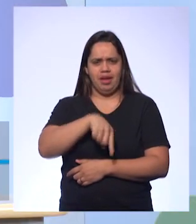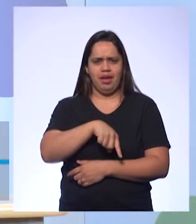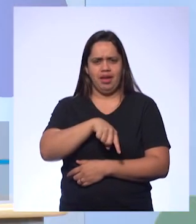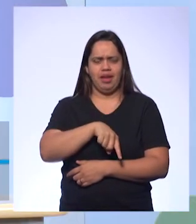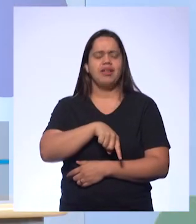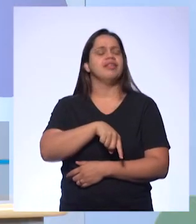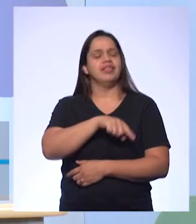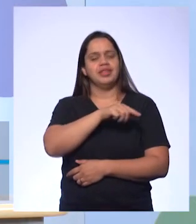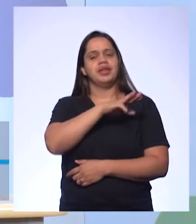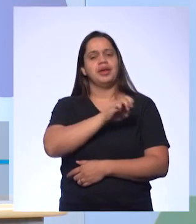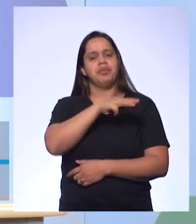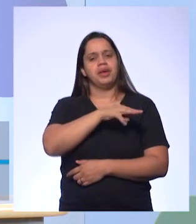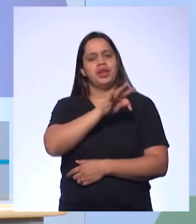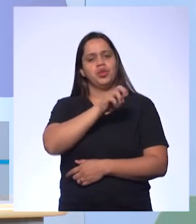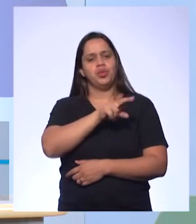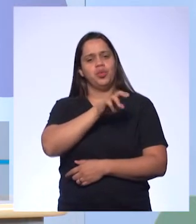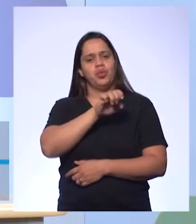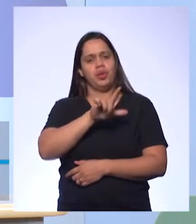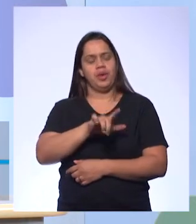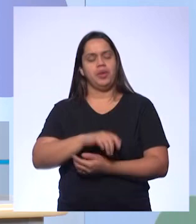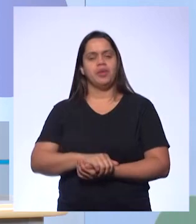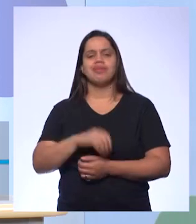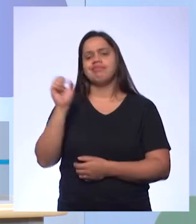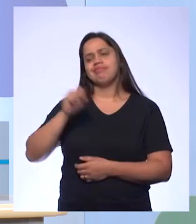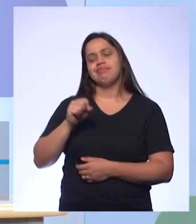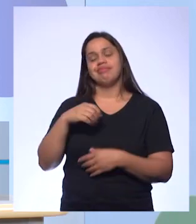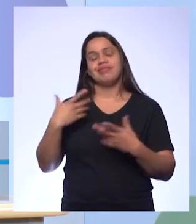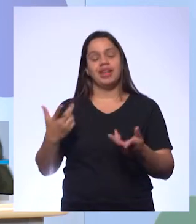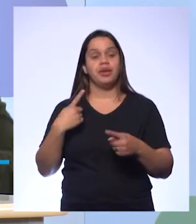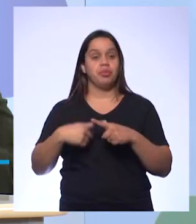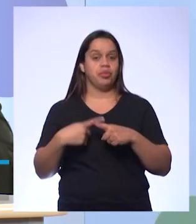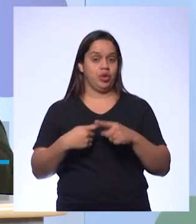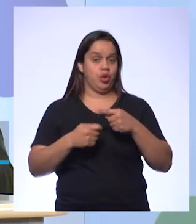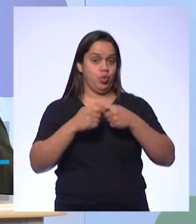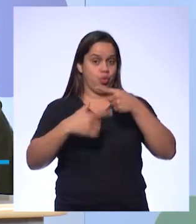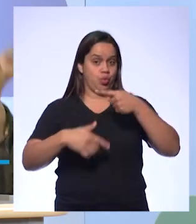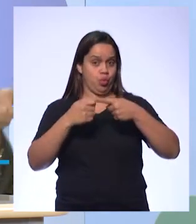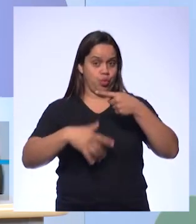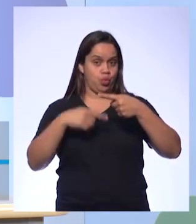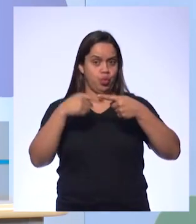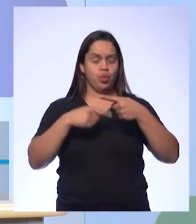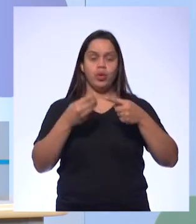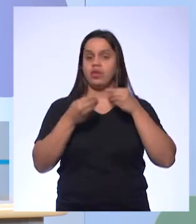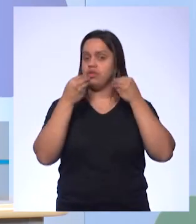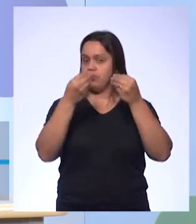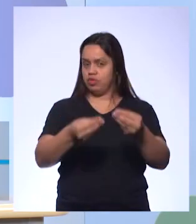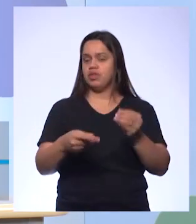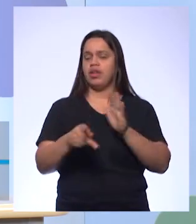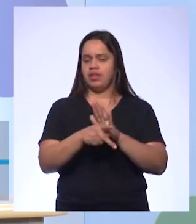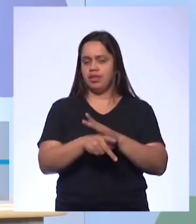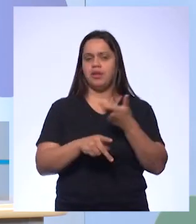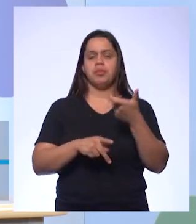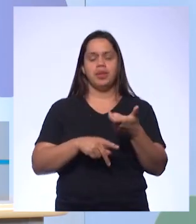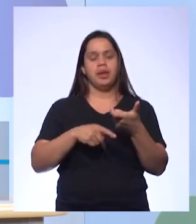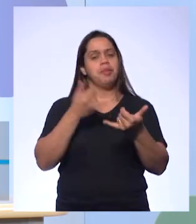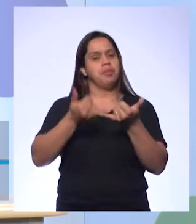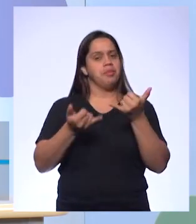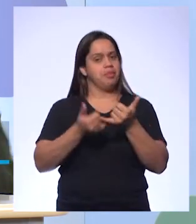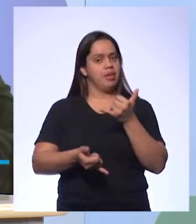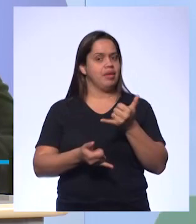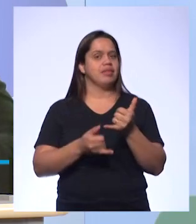Emanuel que falou isso. Não é? Às vezes o Google ele pode te dar verbetes ali como se fosse uma enciclopédia e